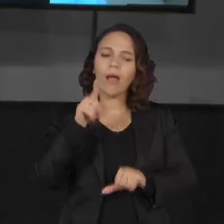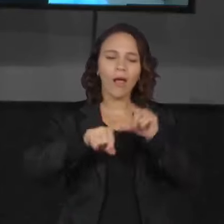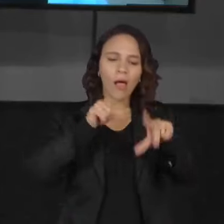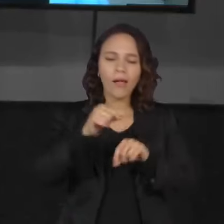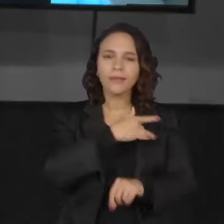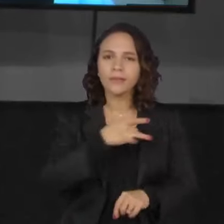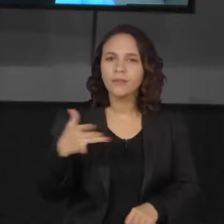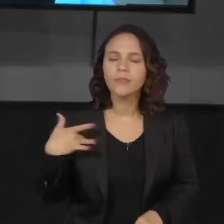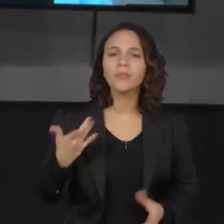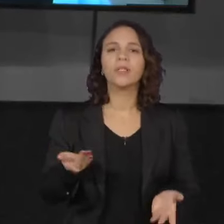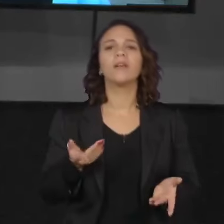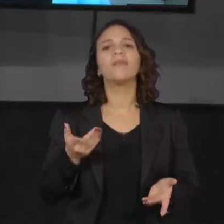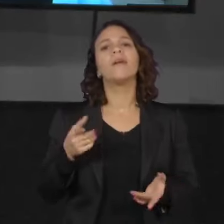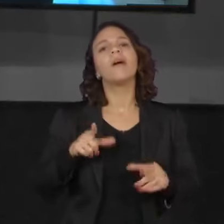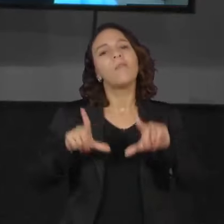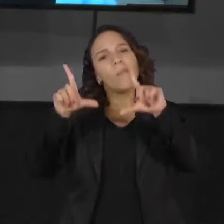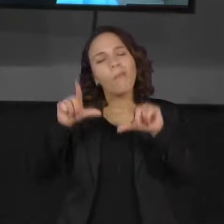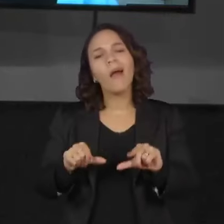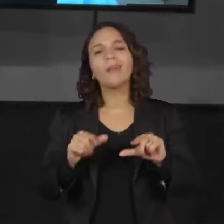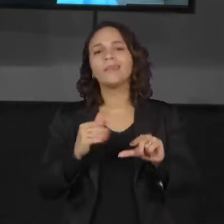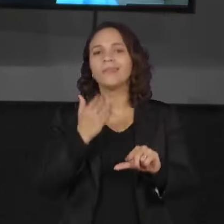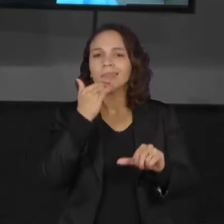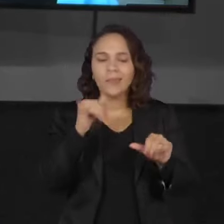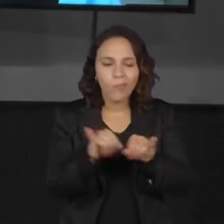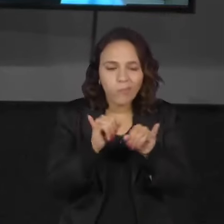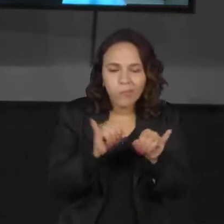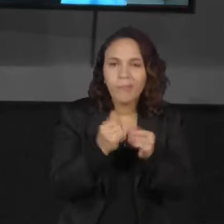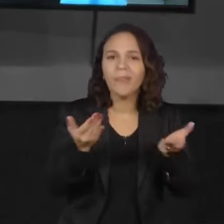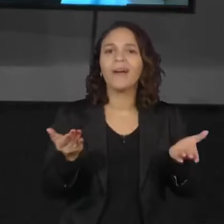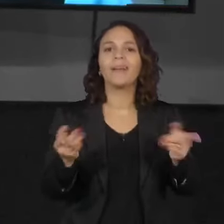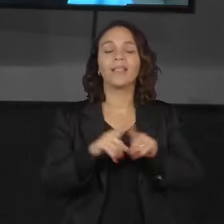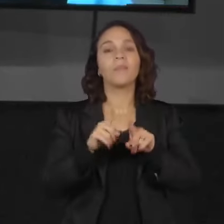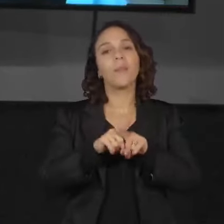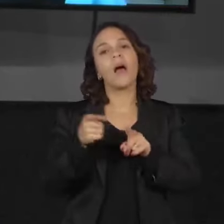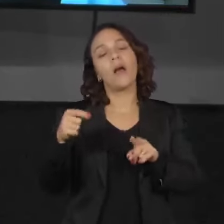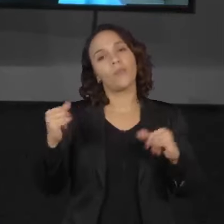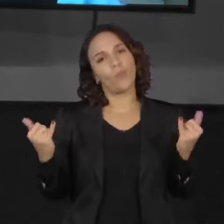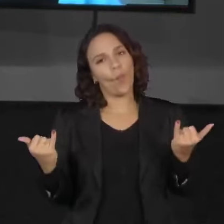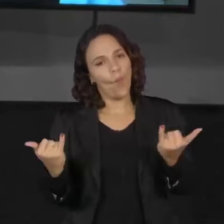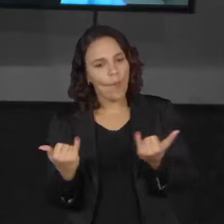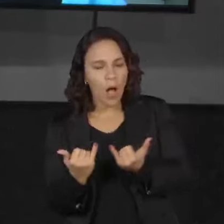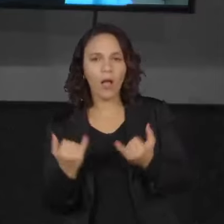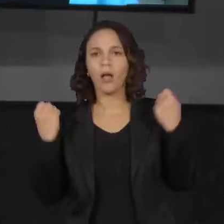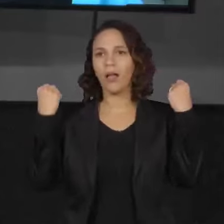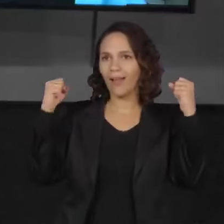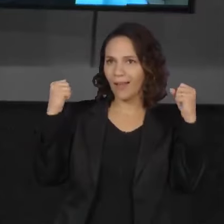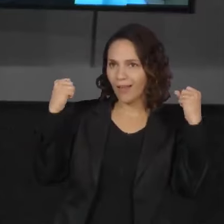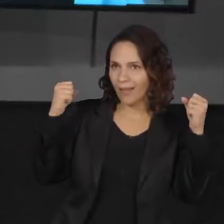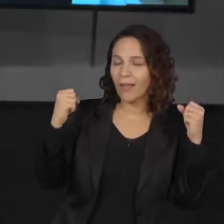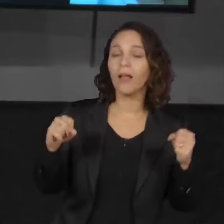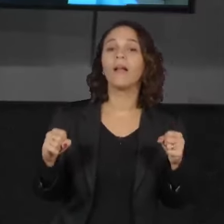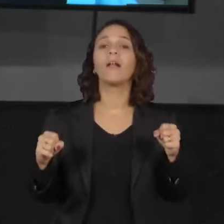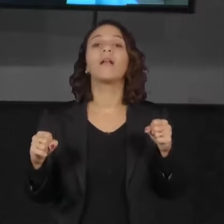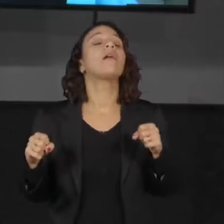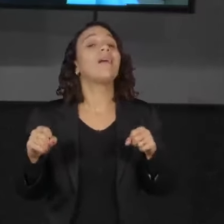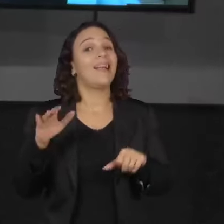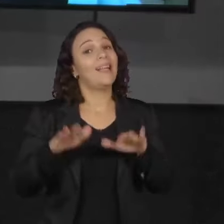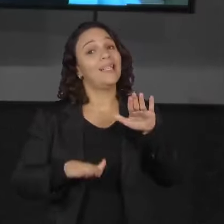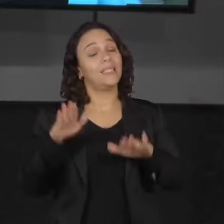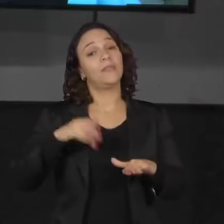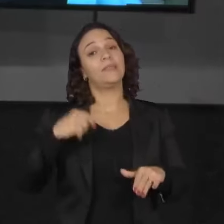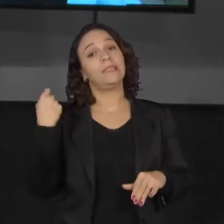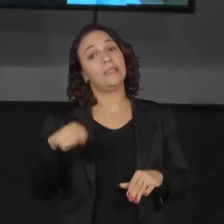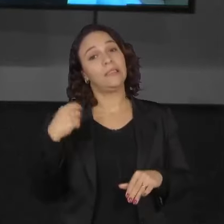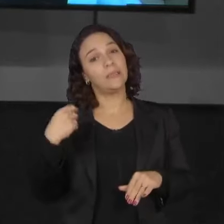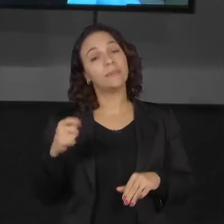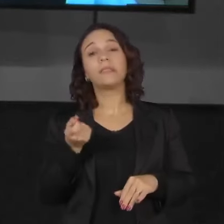saudável, restrição calórica, atividade física, perda de peso, obviamente, mas muitas vezes é necessário lançar mão